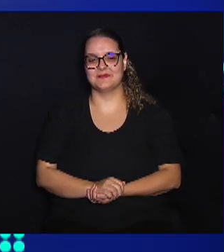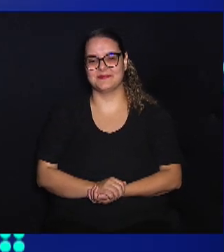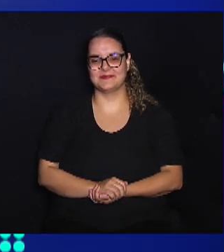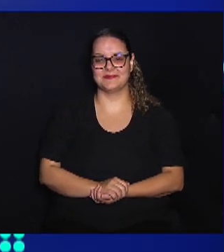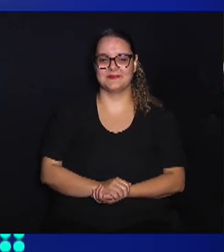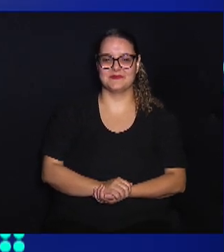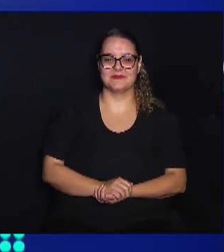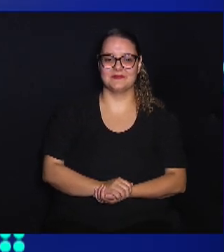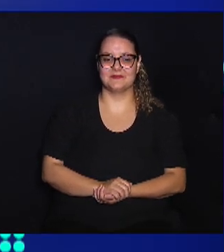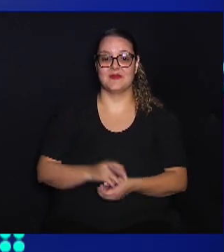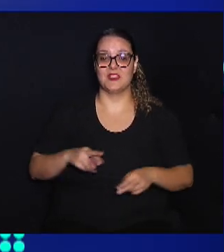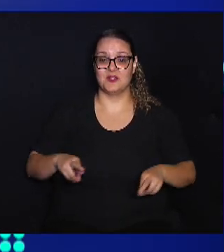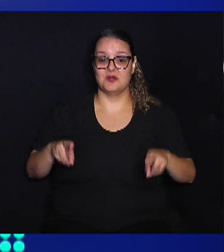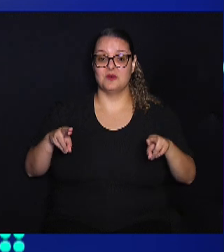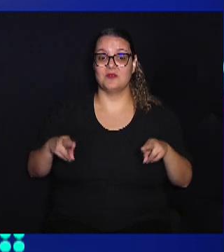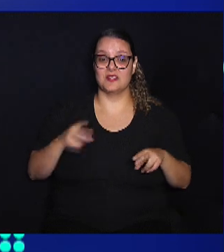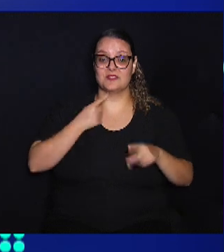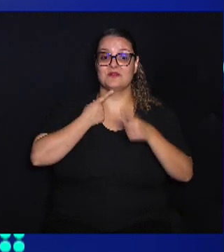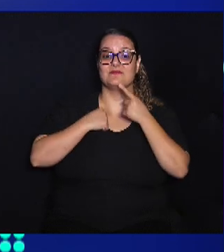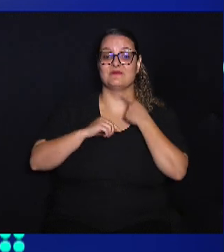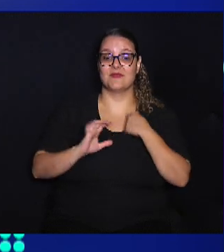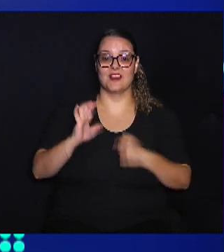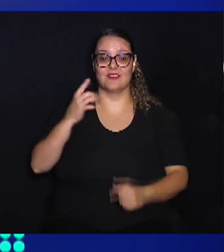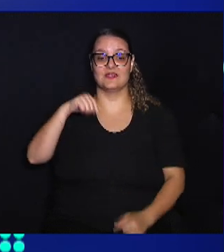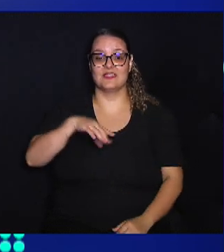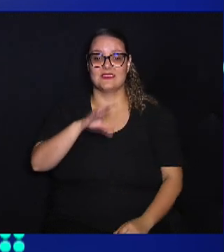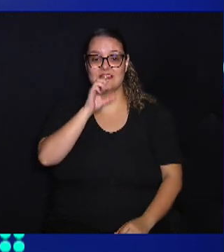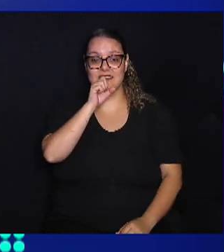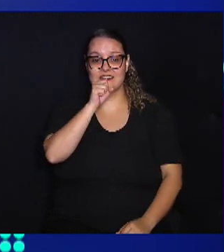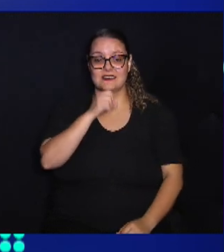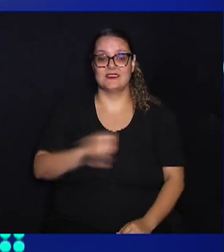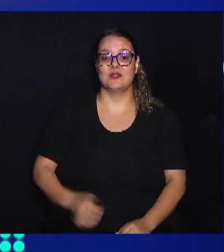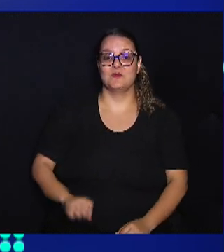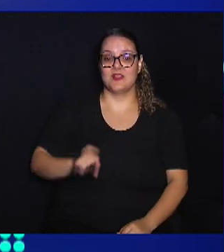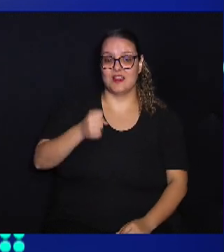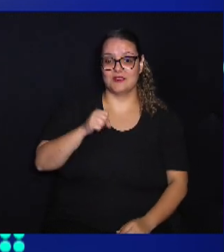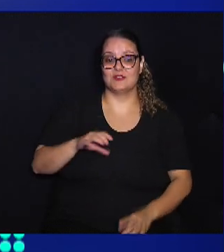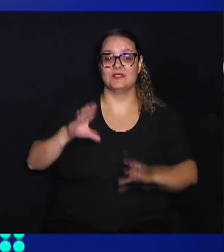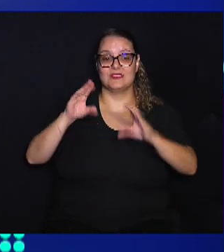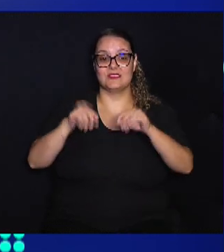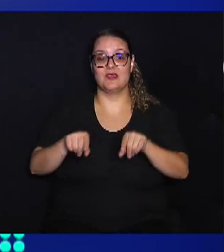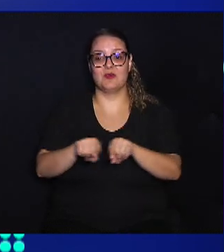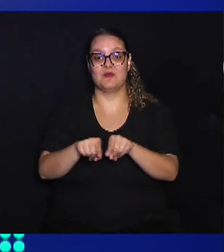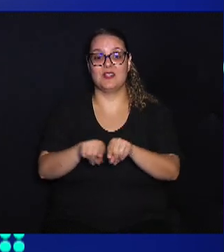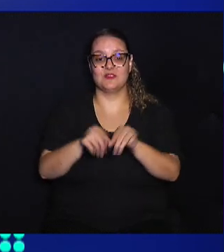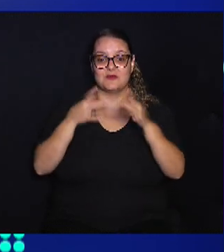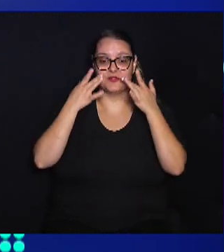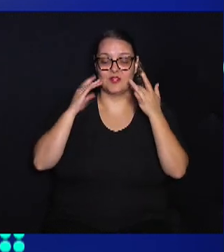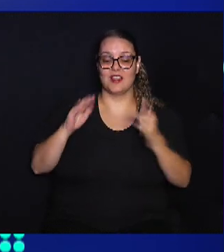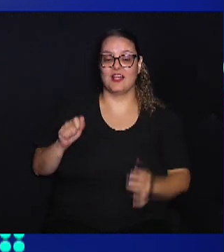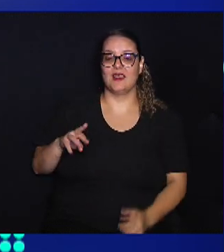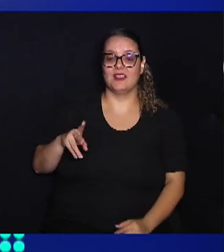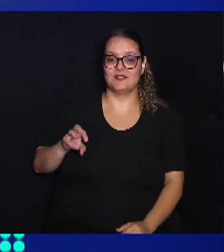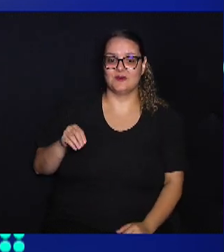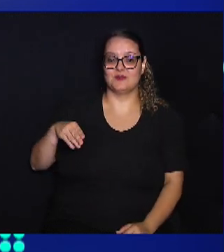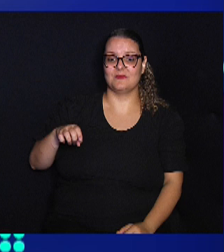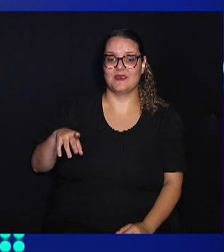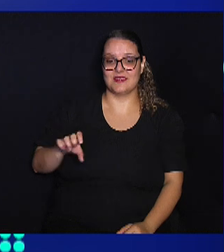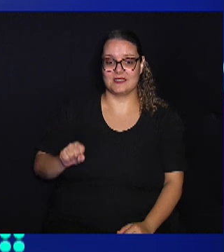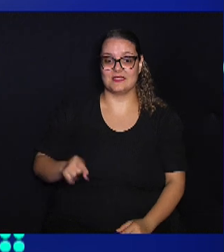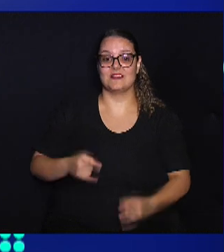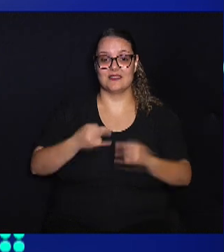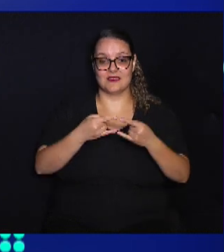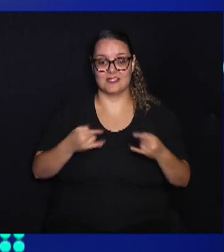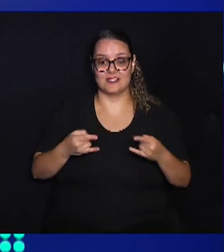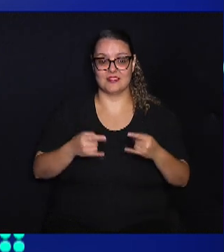O Reino dos Desejos acontece neste sábado, às 8 da noite, também no Teatro Castro Mendes.